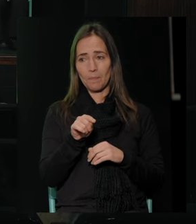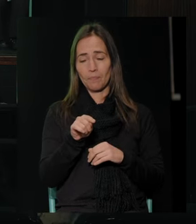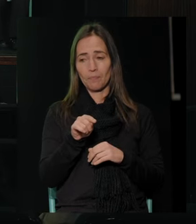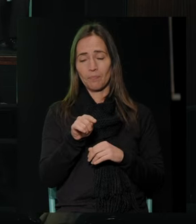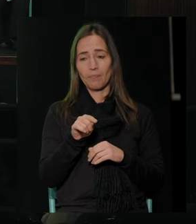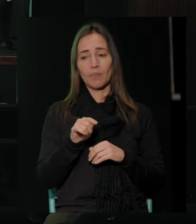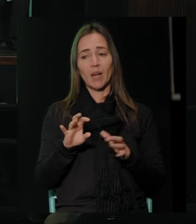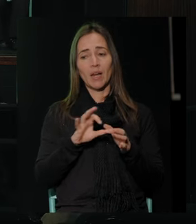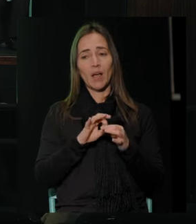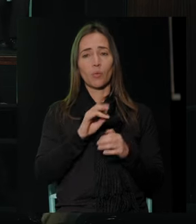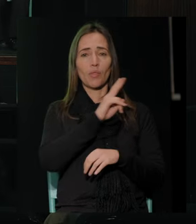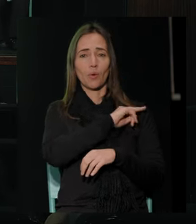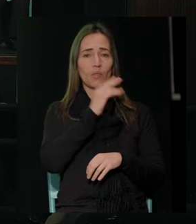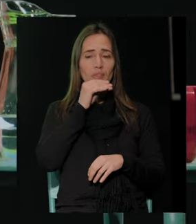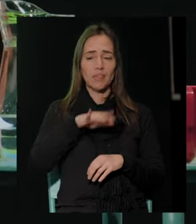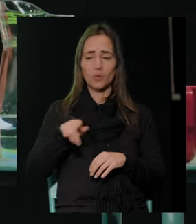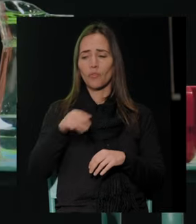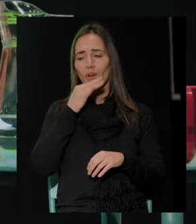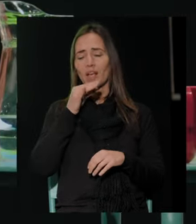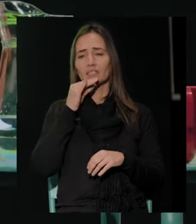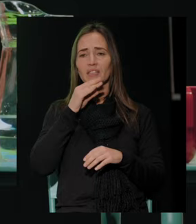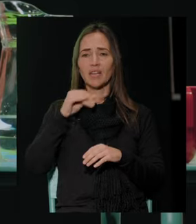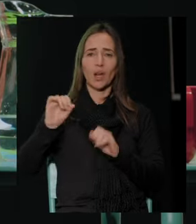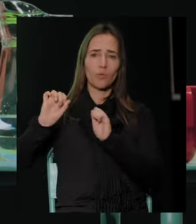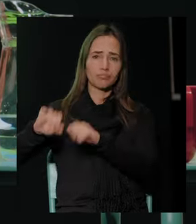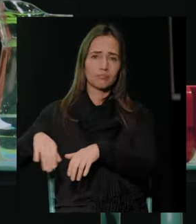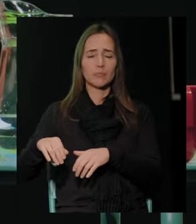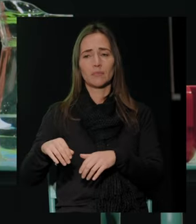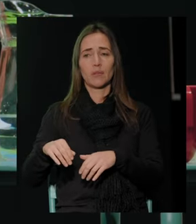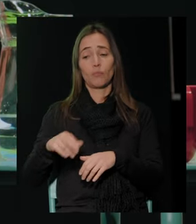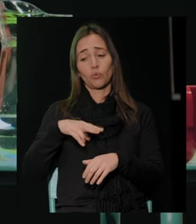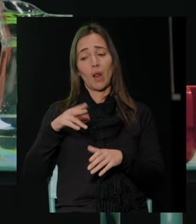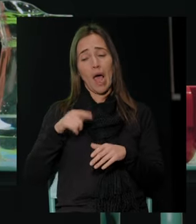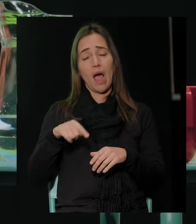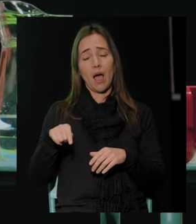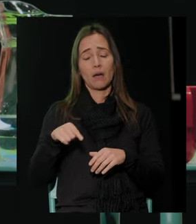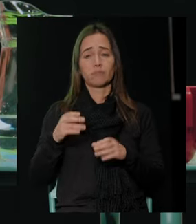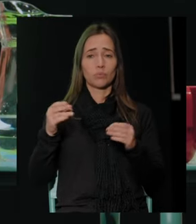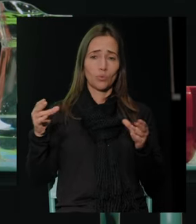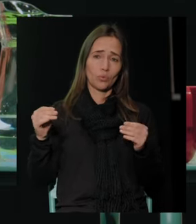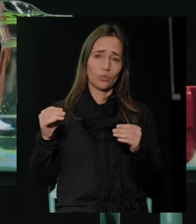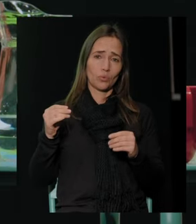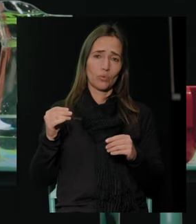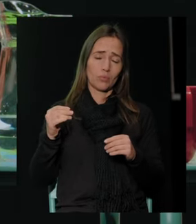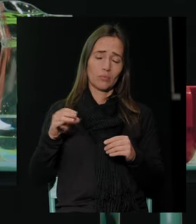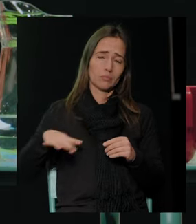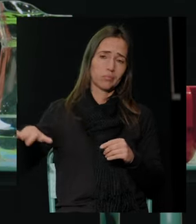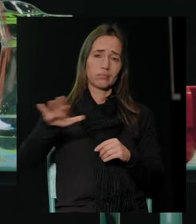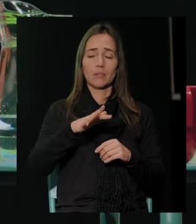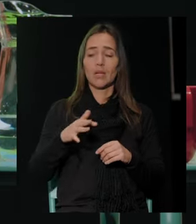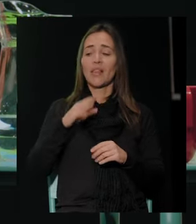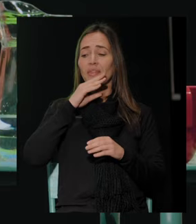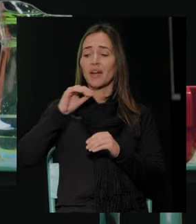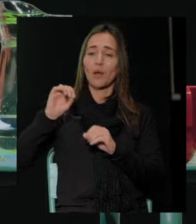da questão da propriedade, não é? E tu falaste dos baldios, e que ainda continuam a existir em Portugal, muito pouco, mas há no Distrito do Porto ainda terrenos baldios e geridos como baldios, que são os